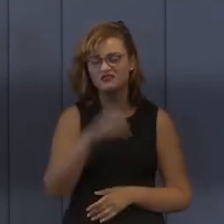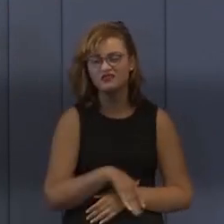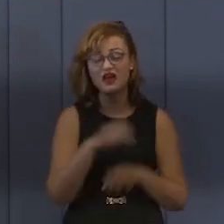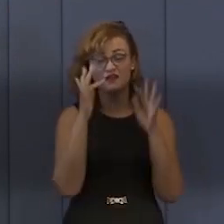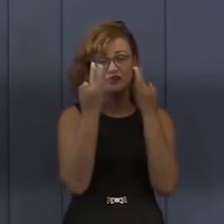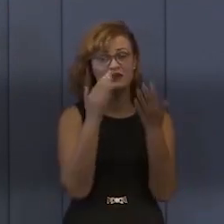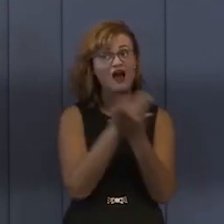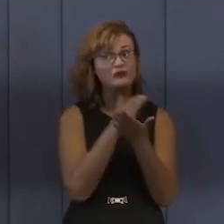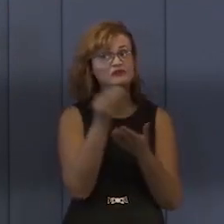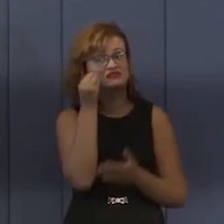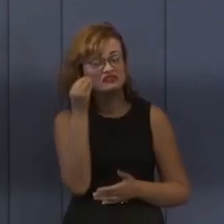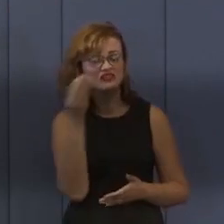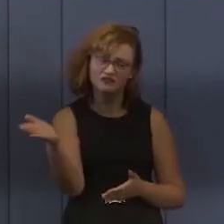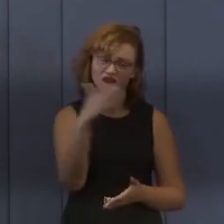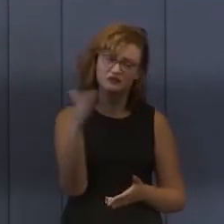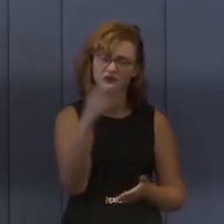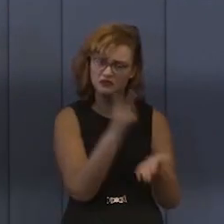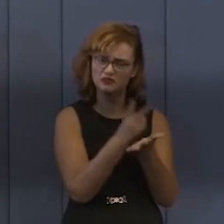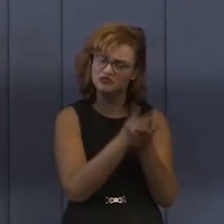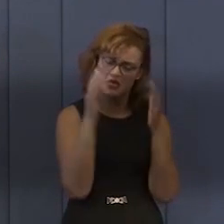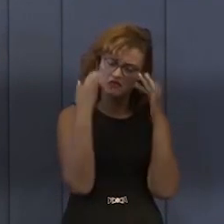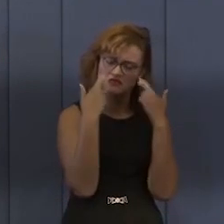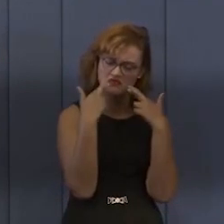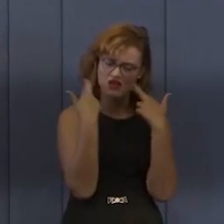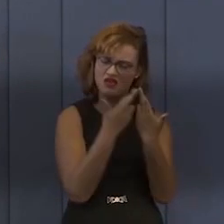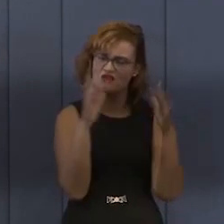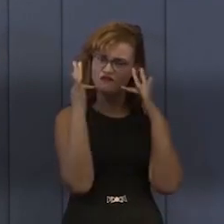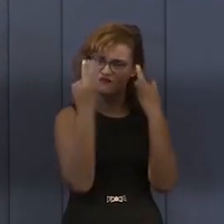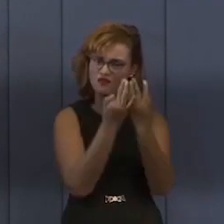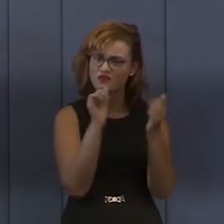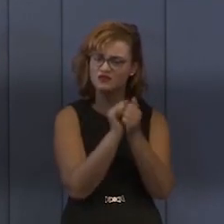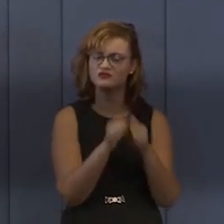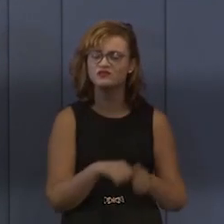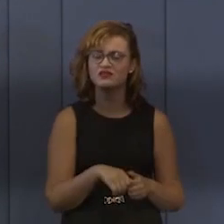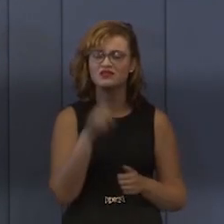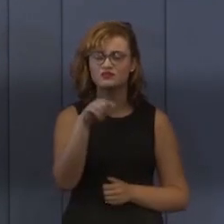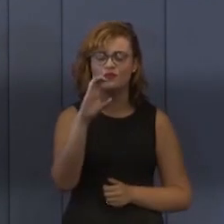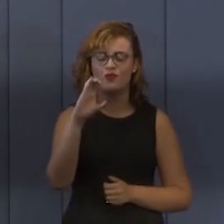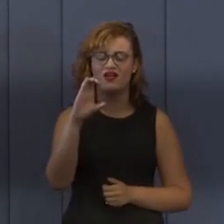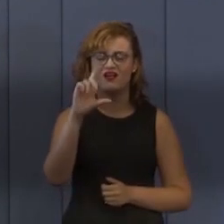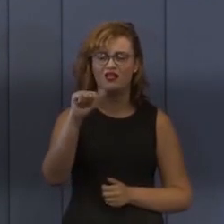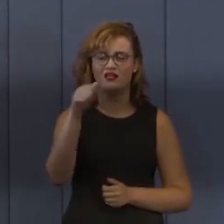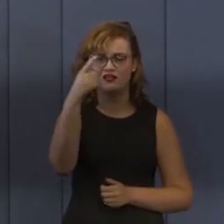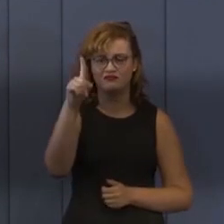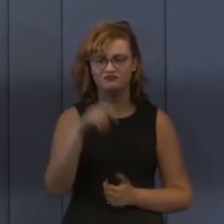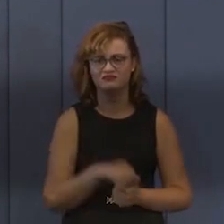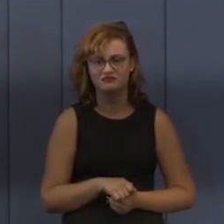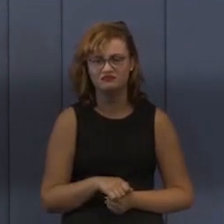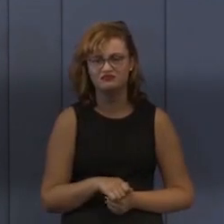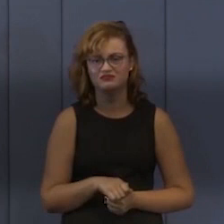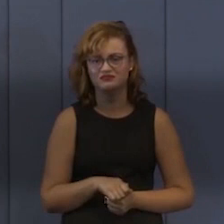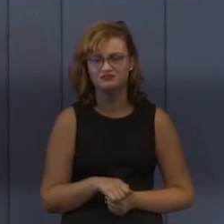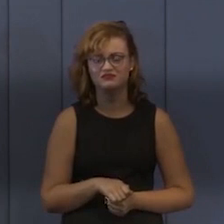mundo de hoje. Algumas famílias têm tentado a recuperação dessa tradição. Essa reunião de núcleos